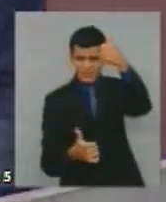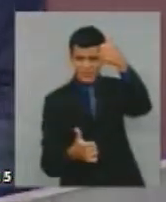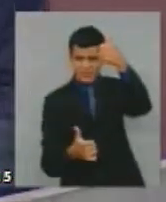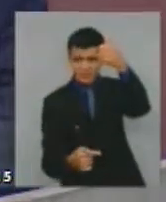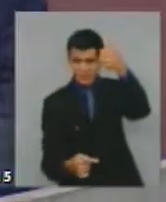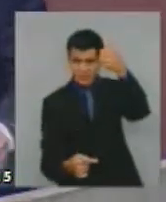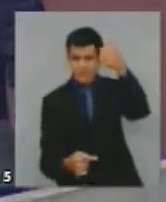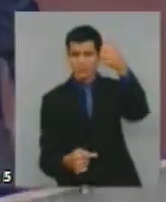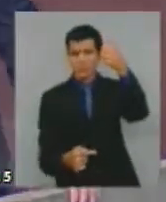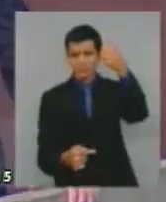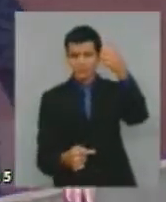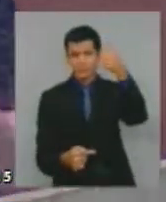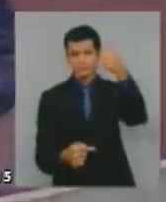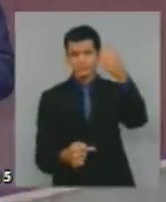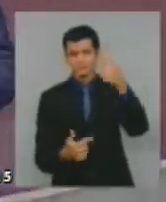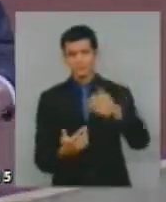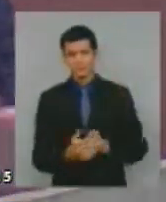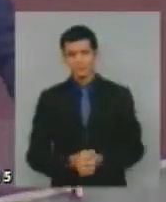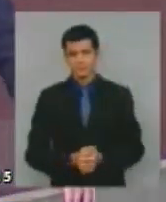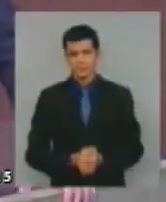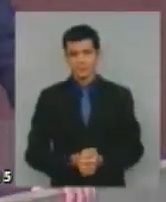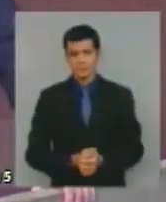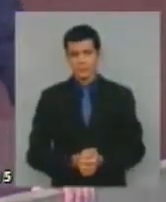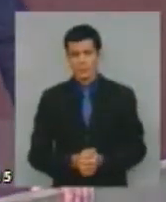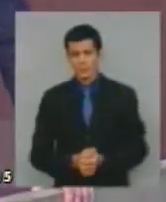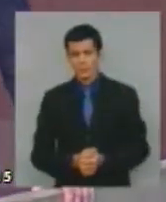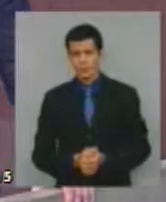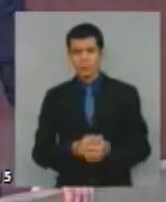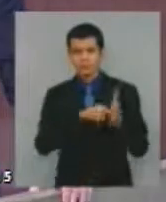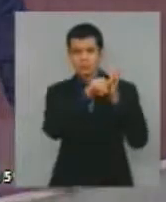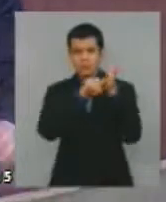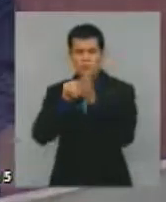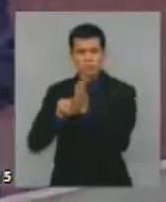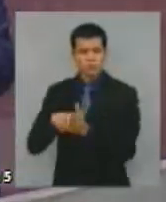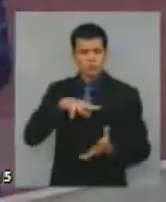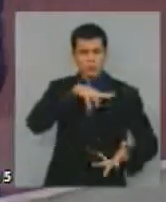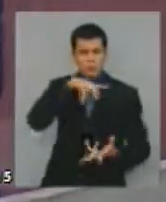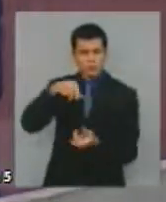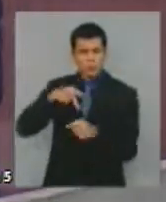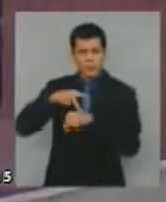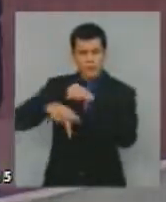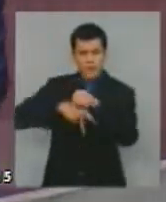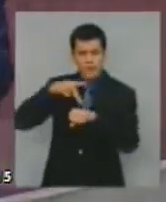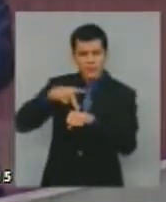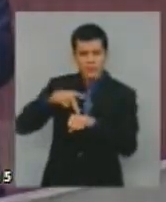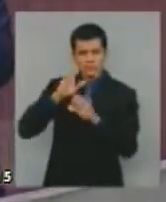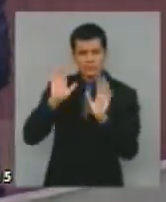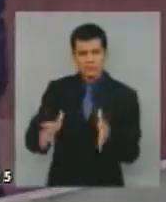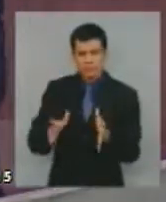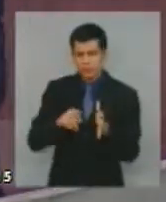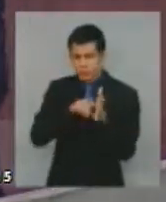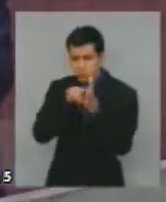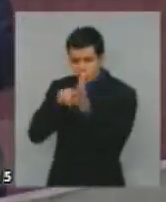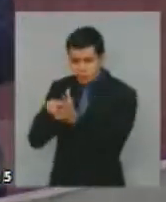157 países analisados pela Organização Mundial de Saúde, nós somos o